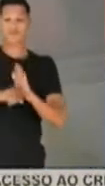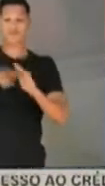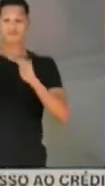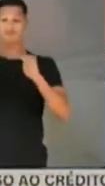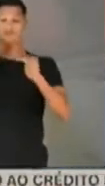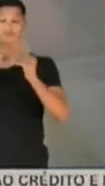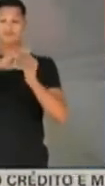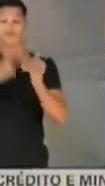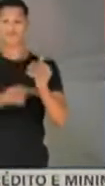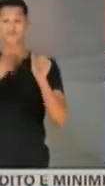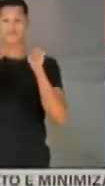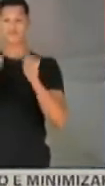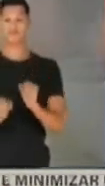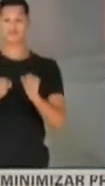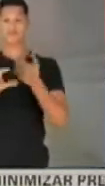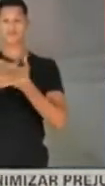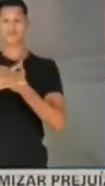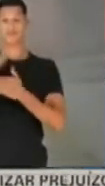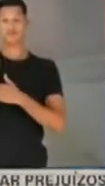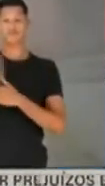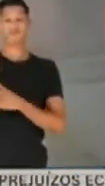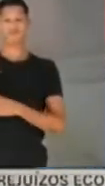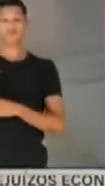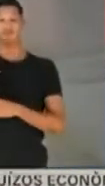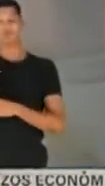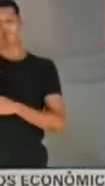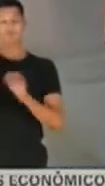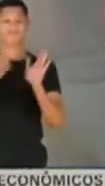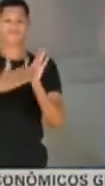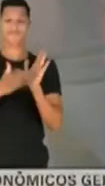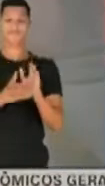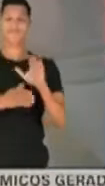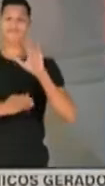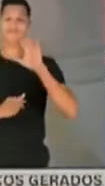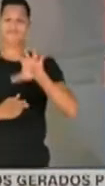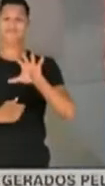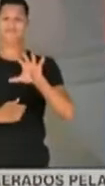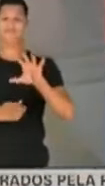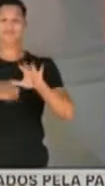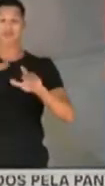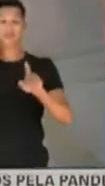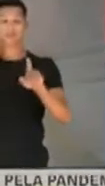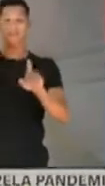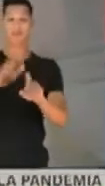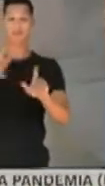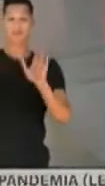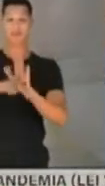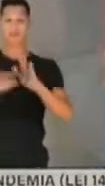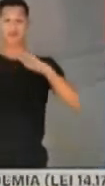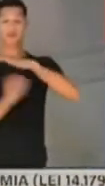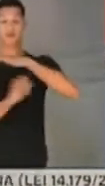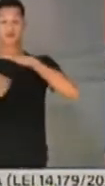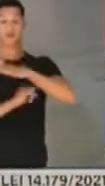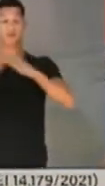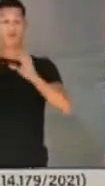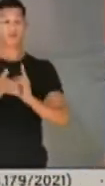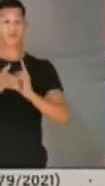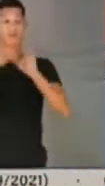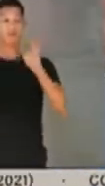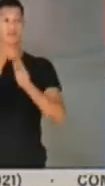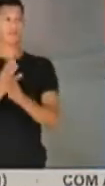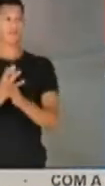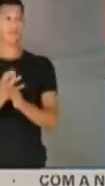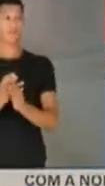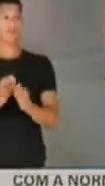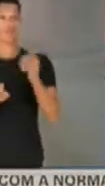Poder Legislativo, o que é muito grave. Tratar-se-ia de um ataque às próprias instituições democráticas.